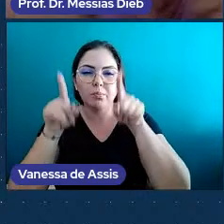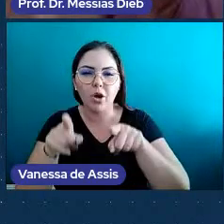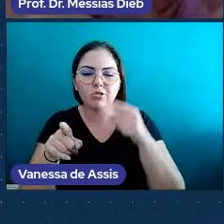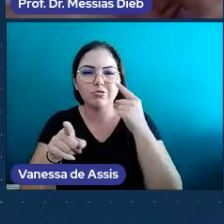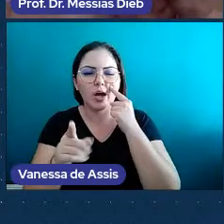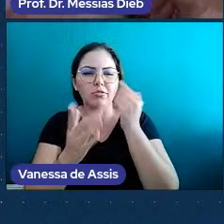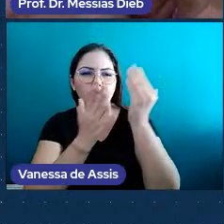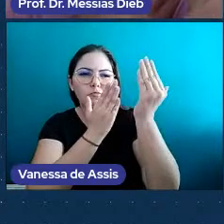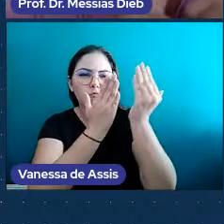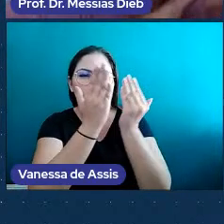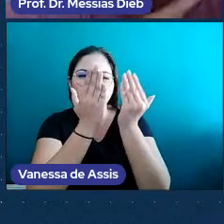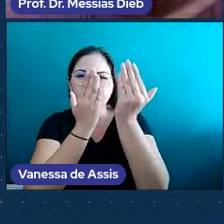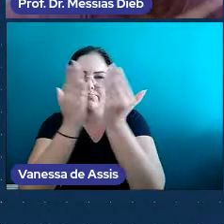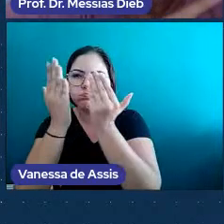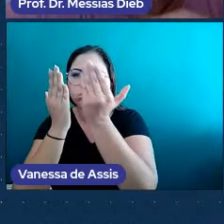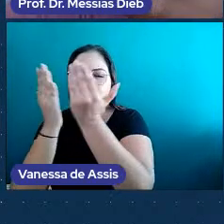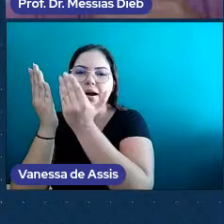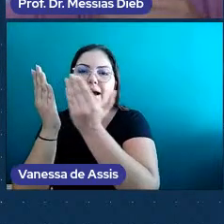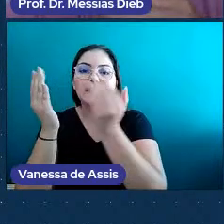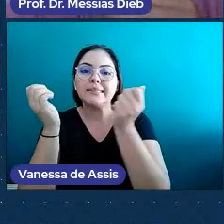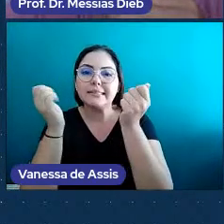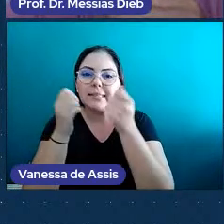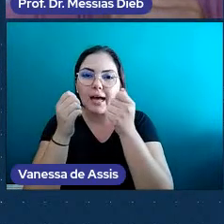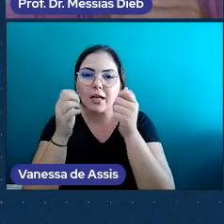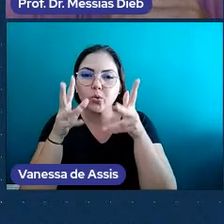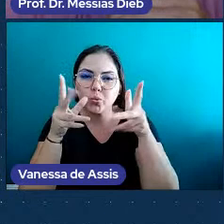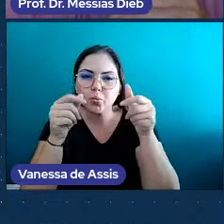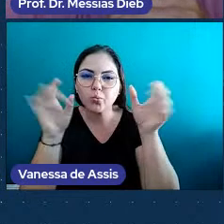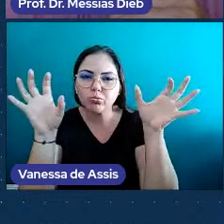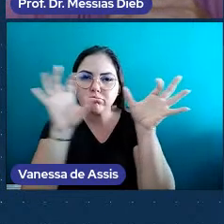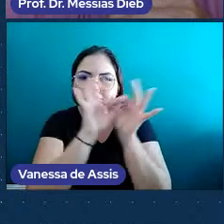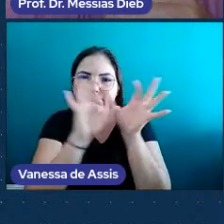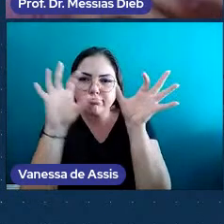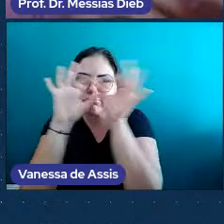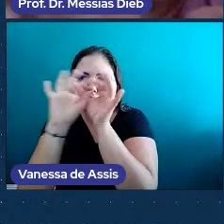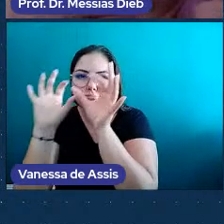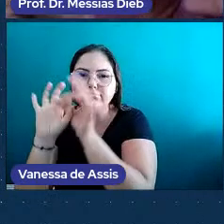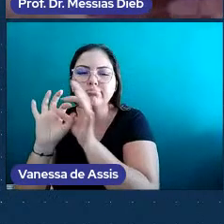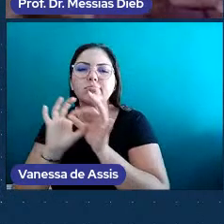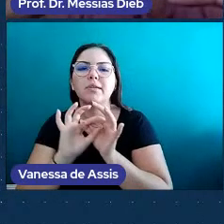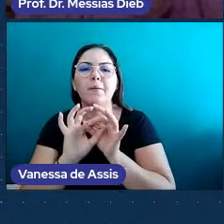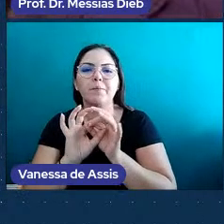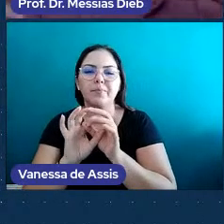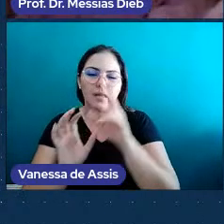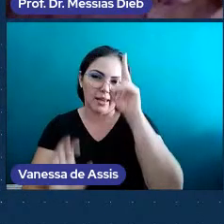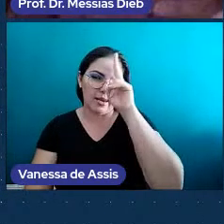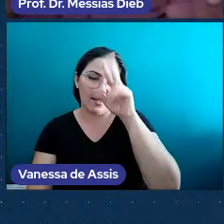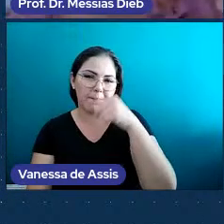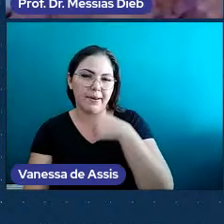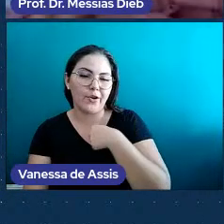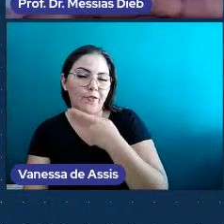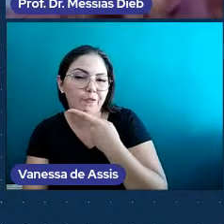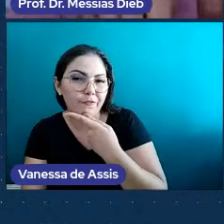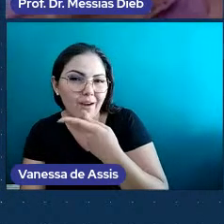estão correlacionados, porque vocês lembram que agora há pouco eu falava da importância da relação vertical e da